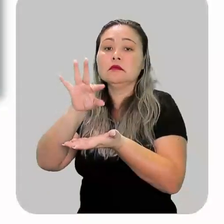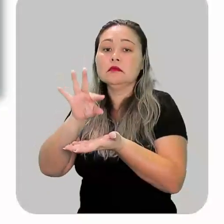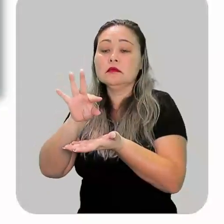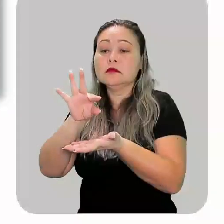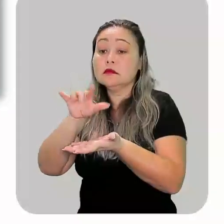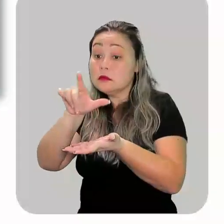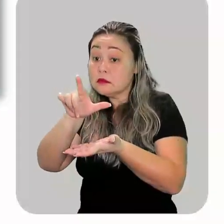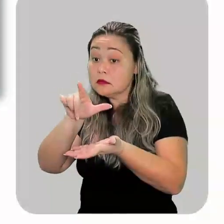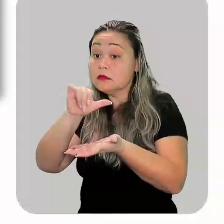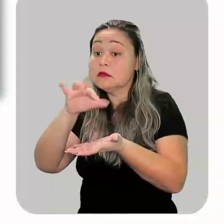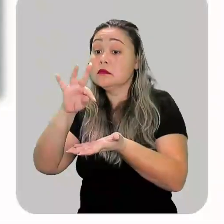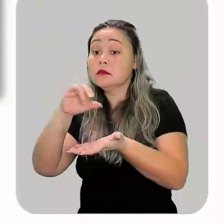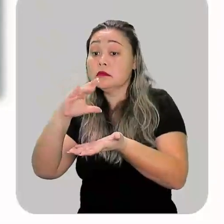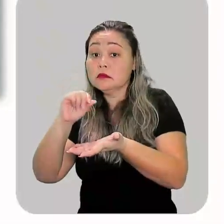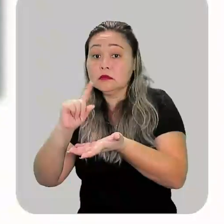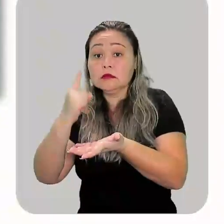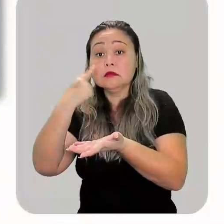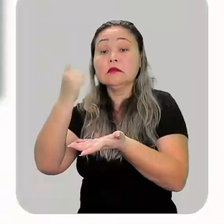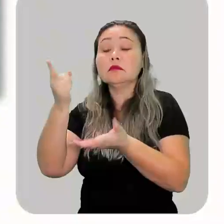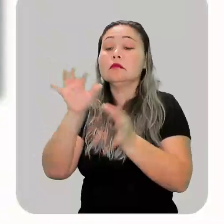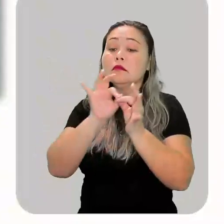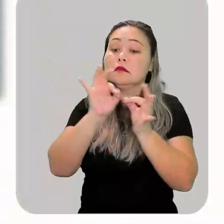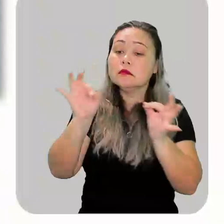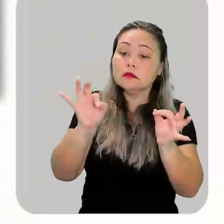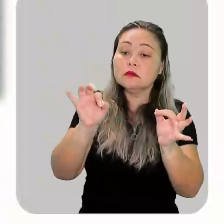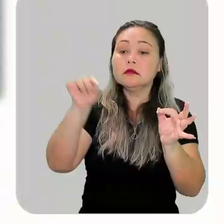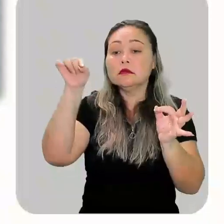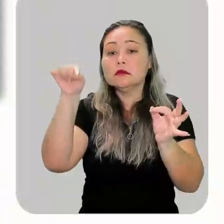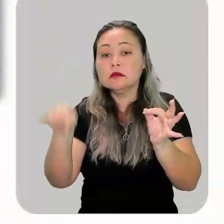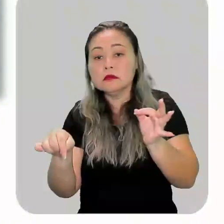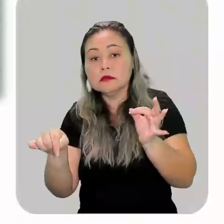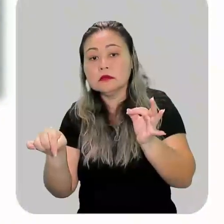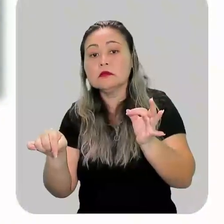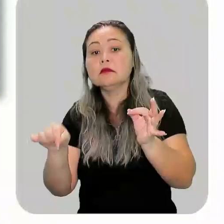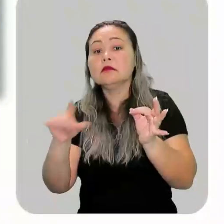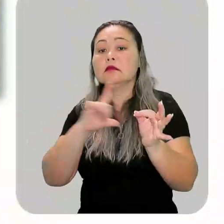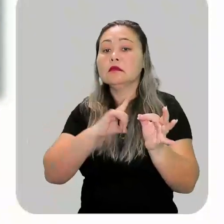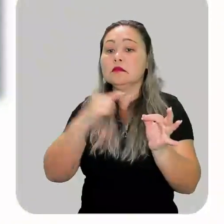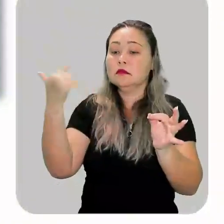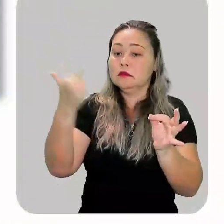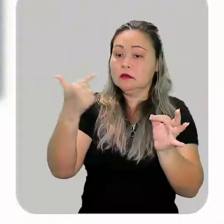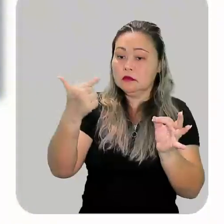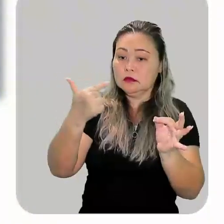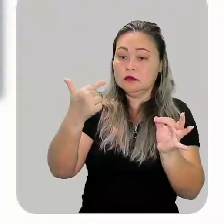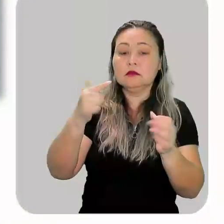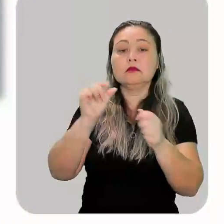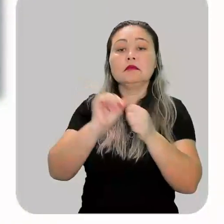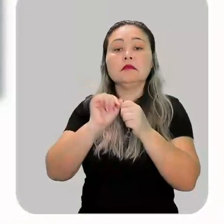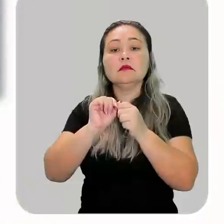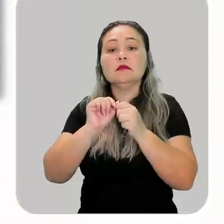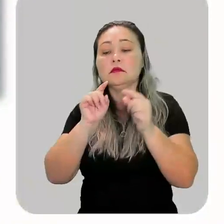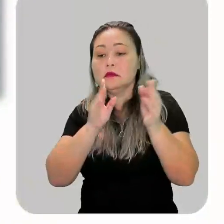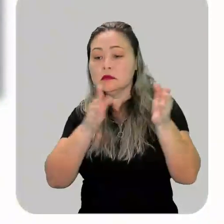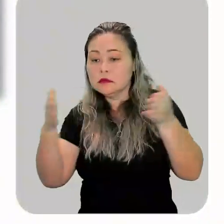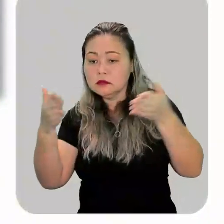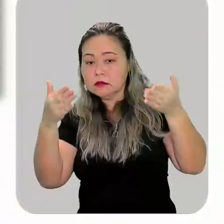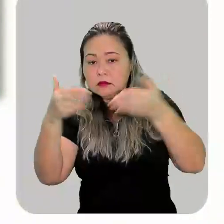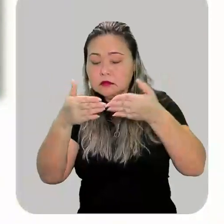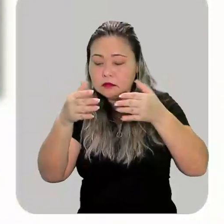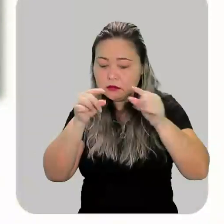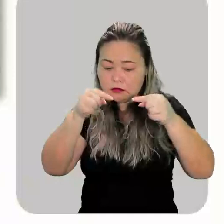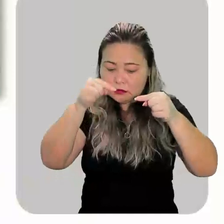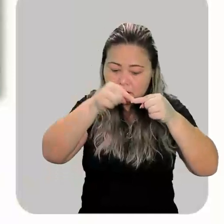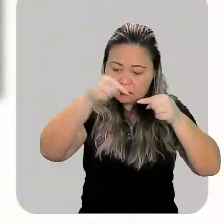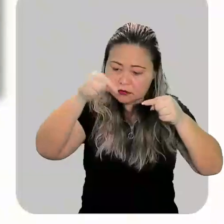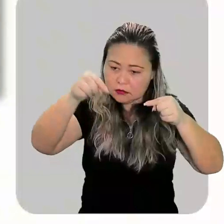e tal, e hoje o destaque está lá, ó, no ponto e reta na sua parte 2, onde trabalhamos o ponto médio e o